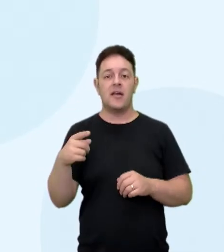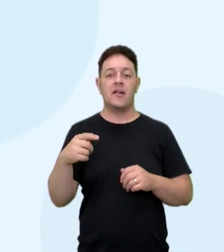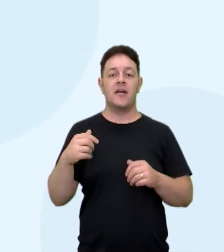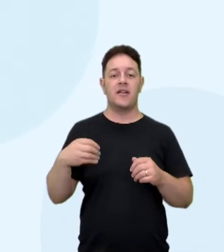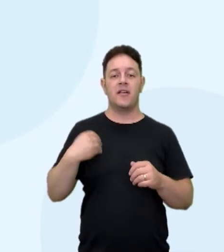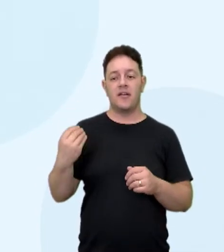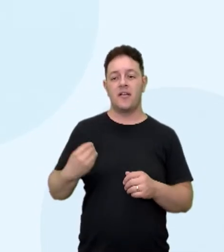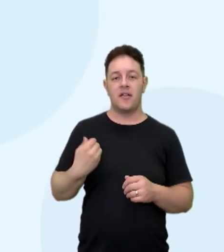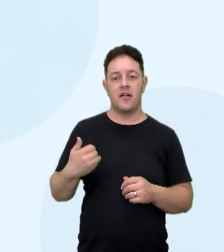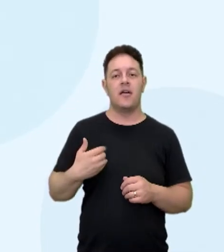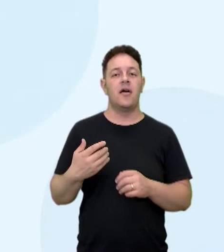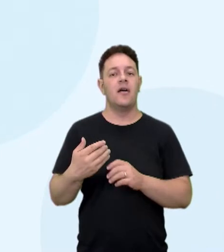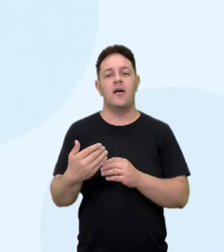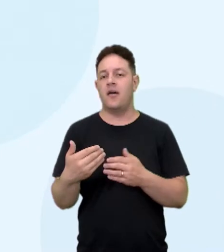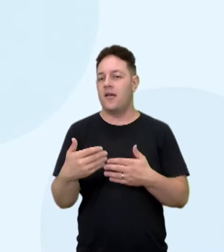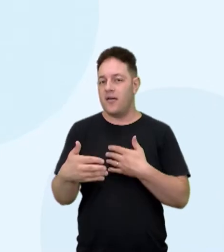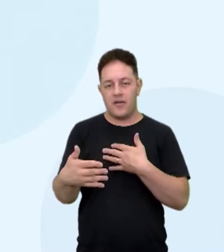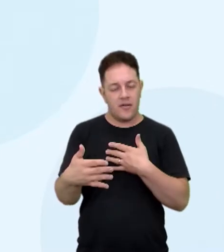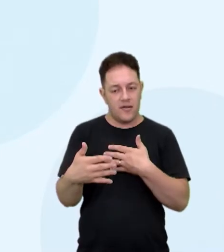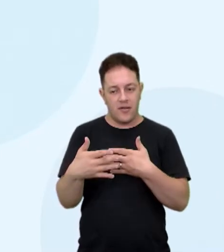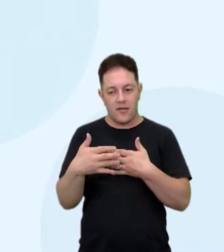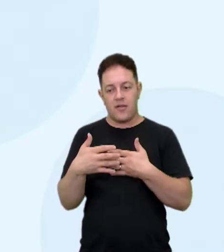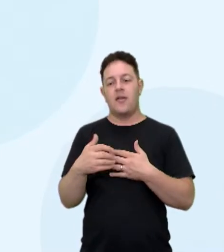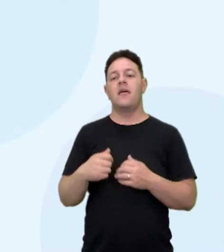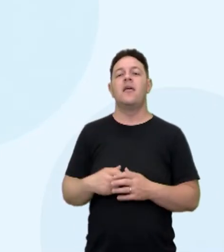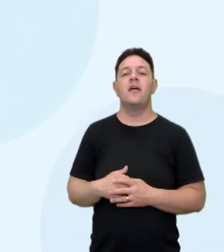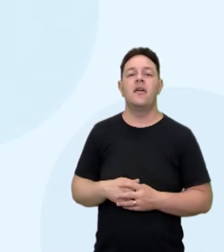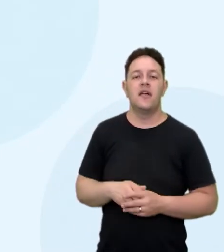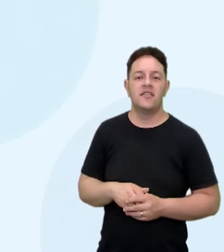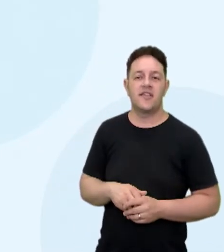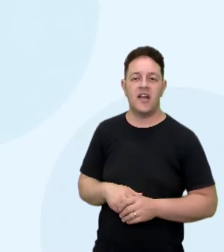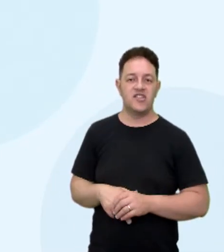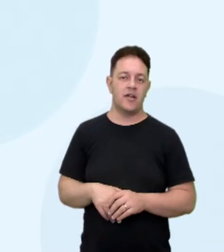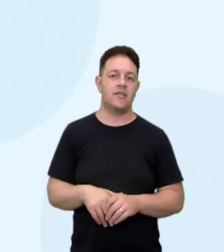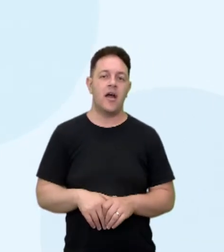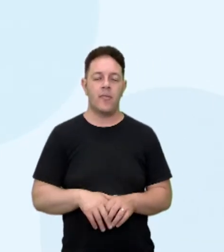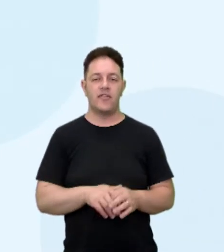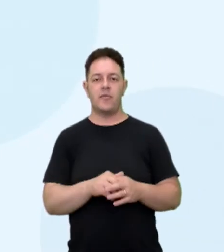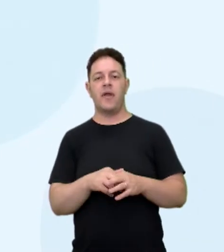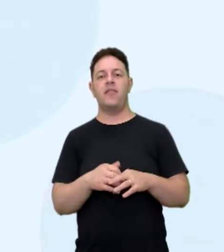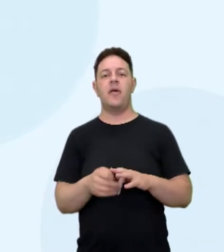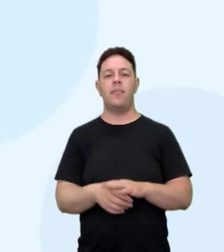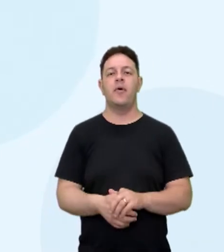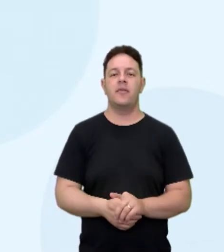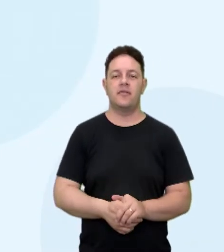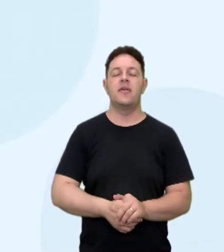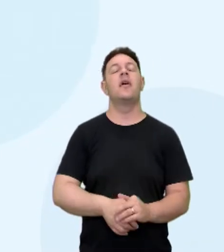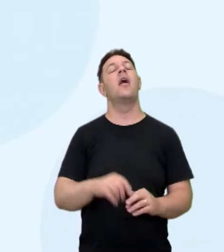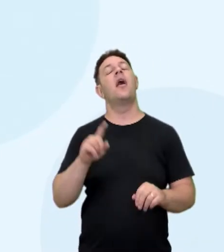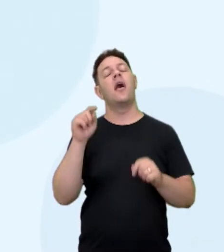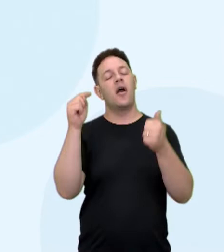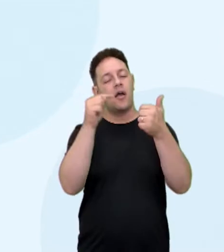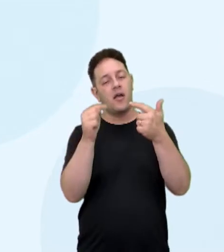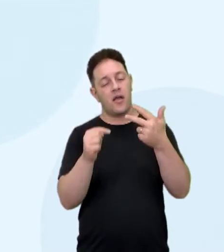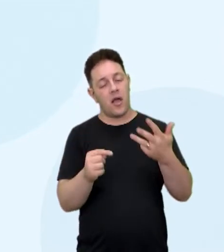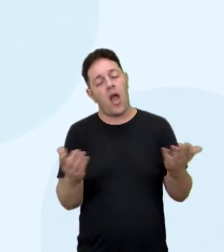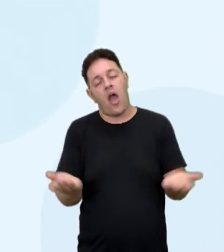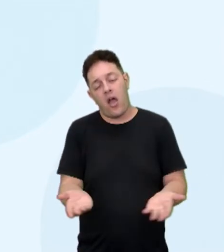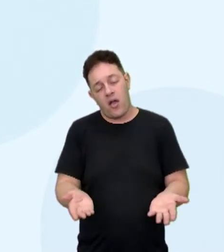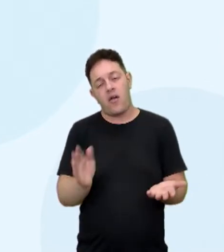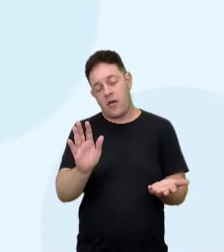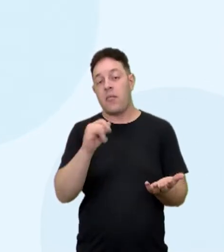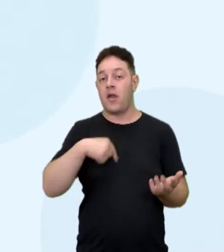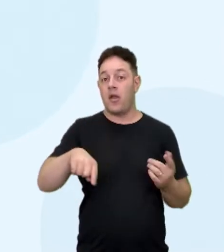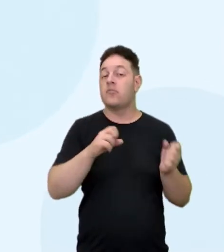expectativa de vida, mais cedo você entra na melhor idade. Então, esses dados são de agora. Mas talvez se a